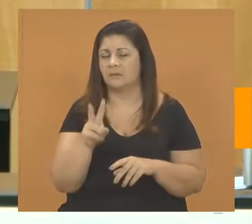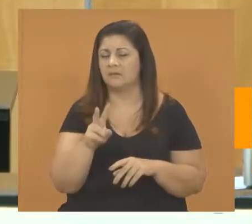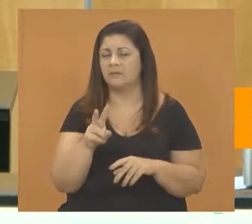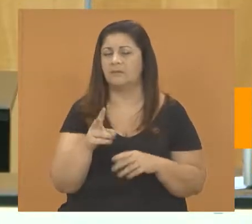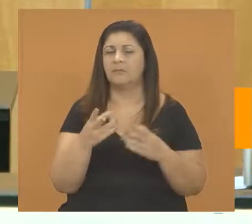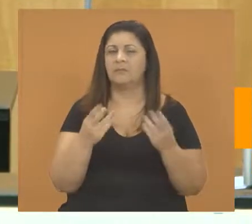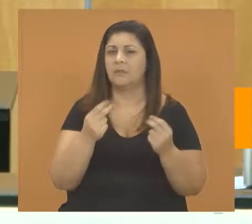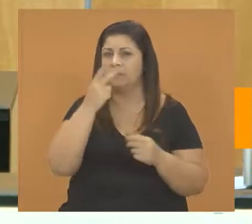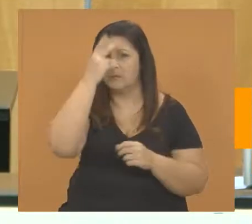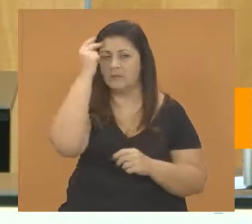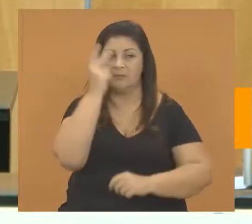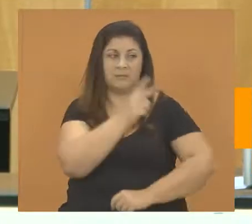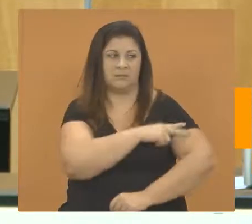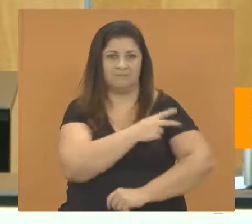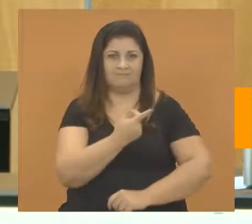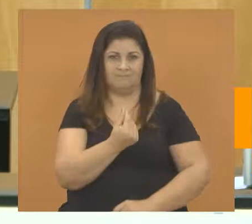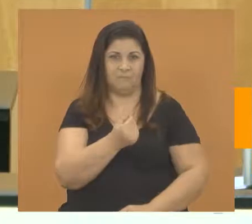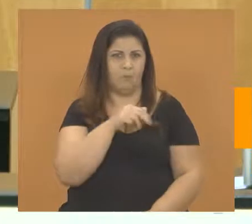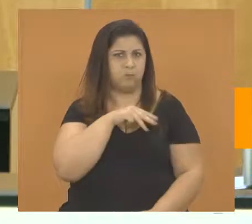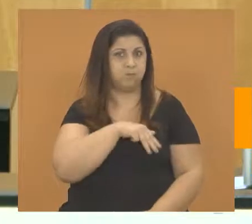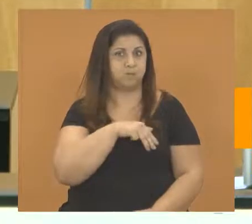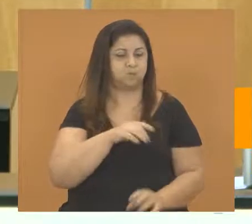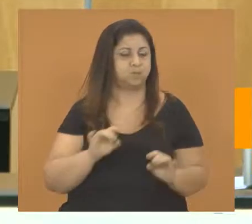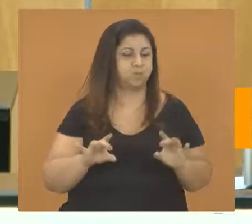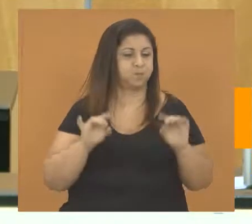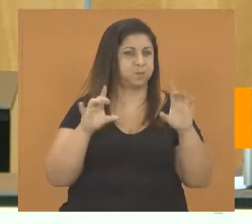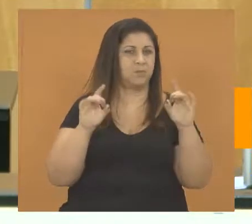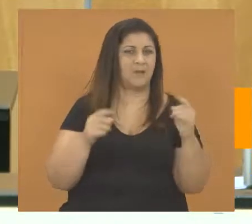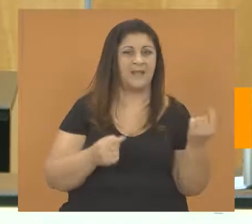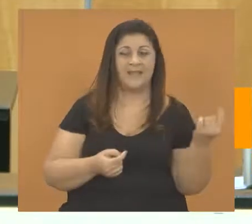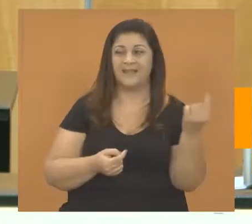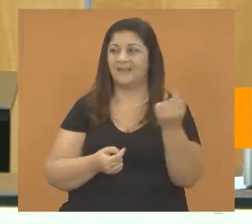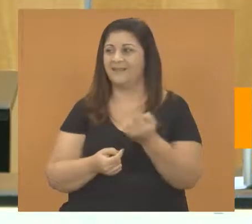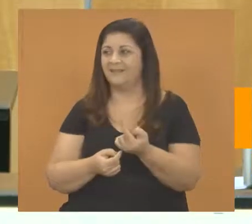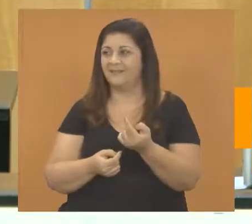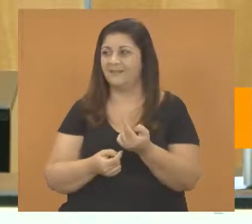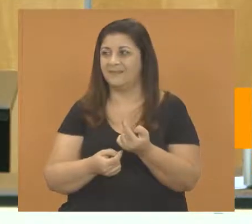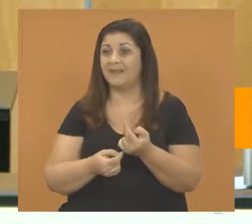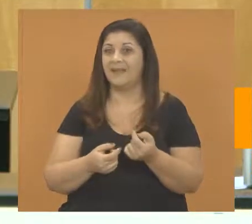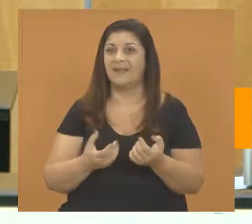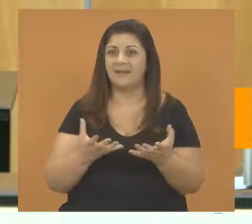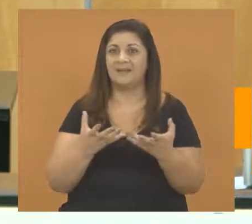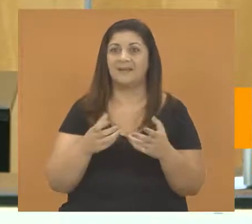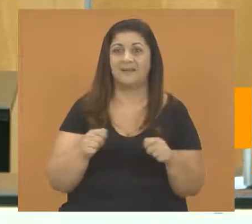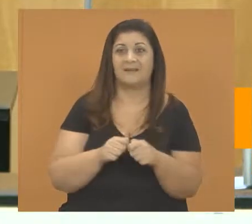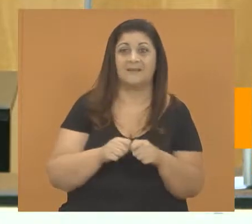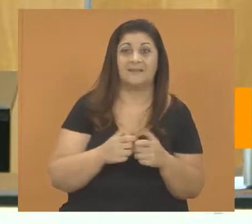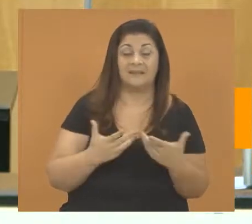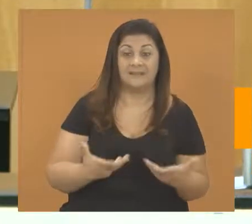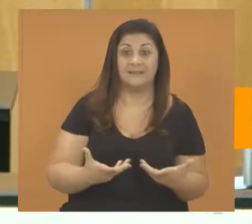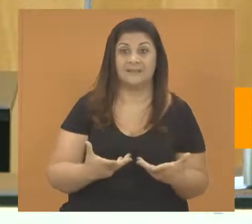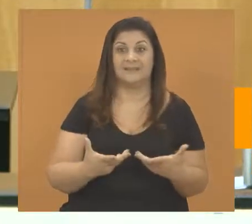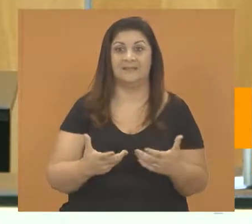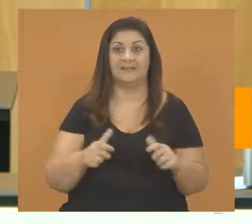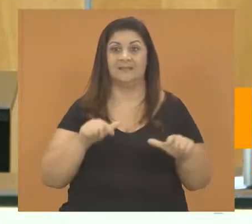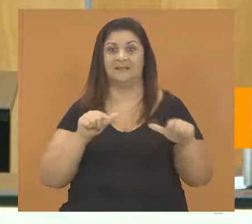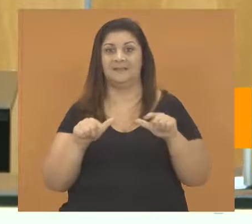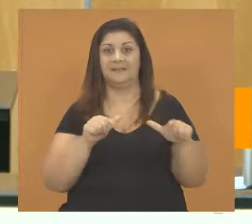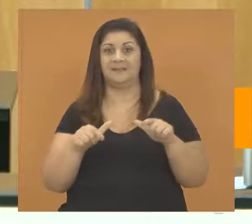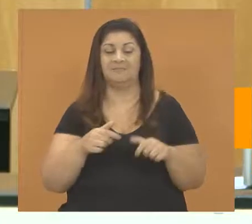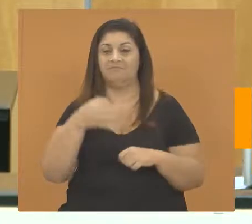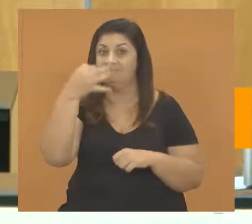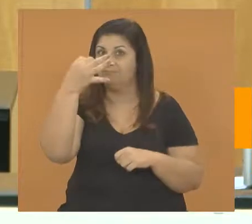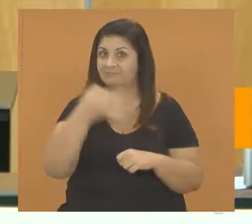comissionado que vem de fora como aptidão de organizar de realmente fazer valer o papel de gestor público